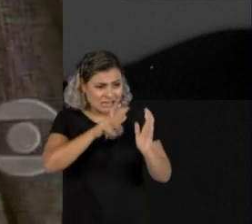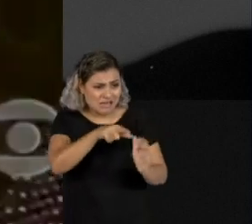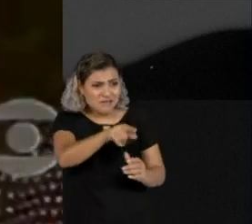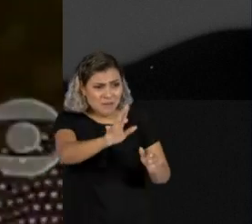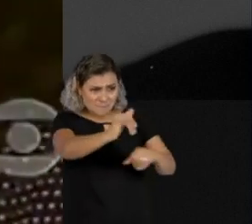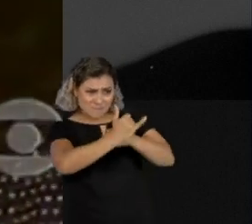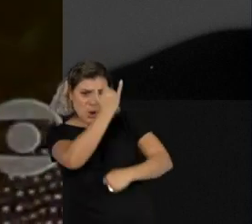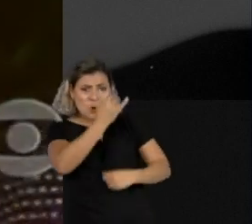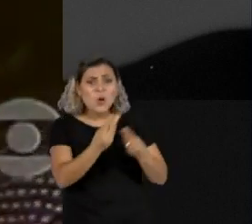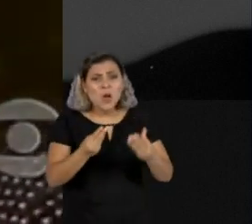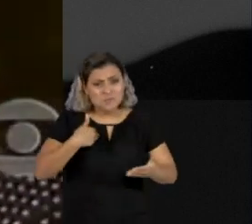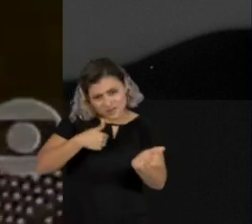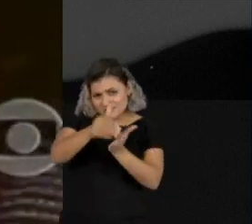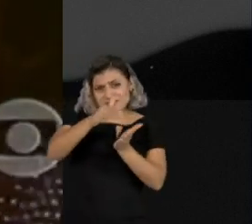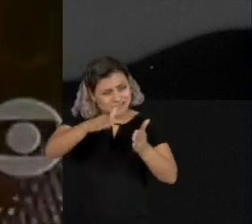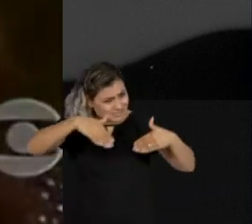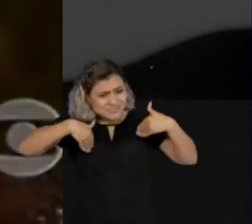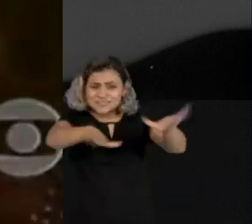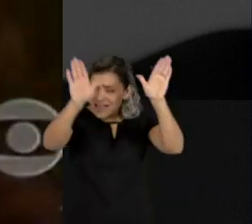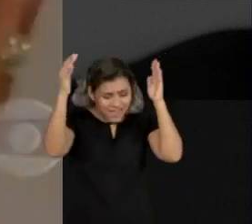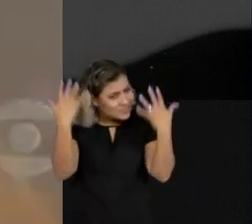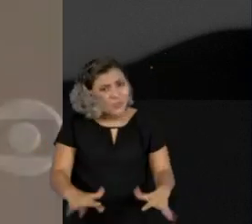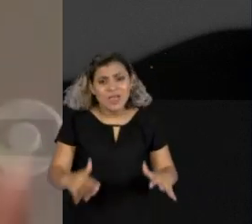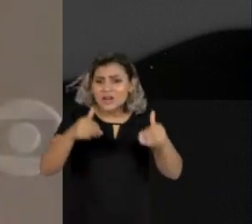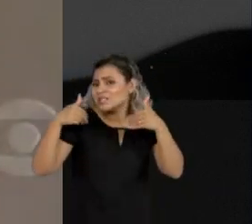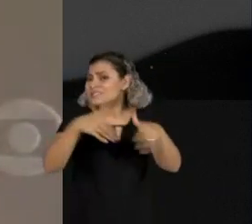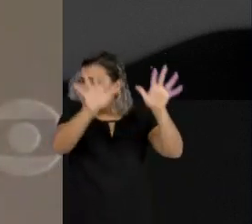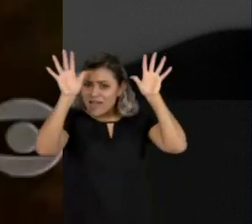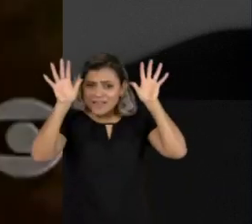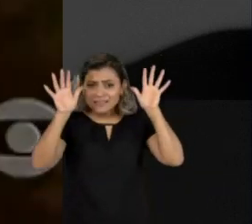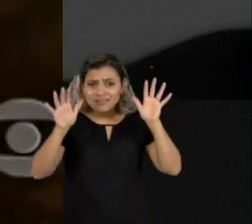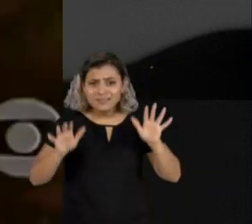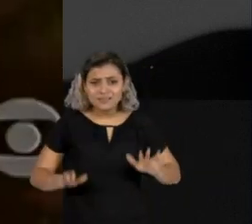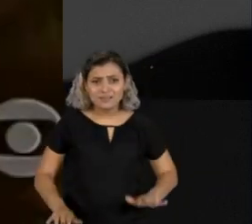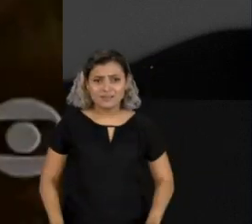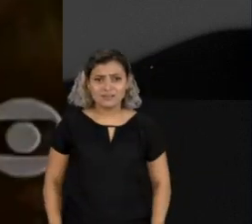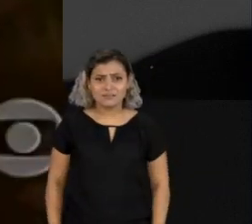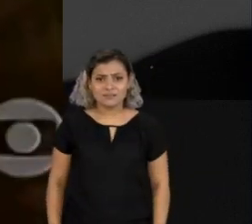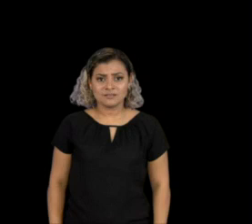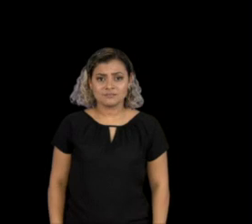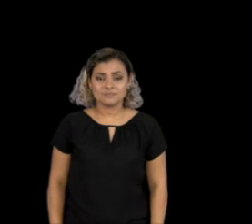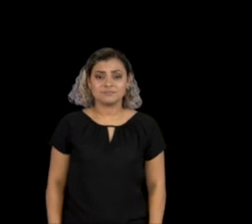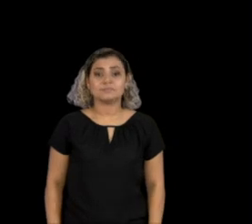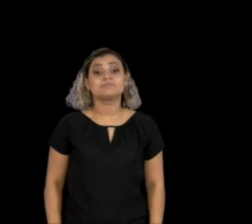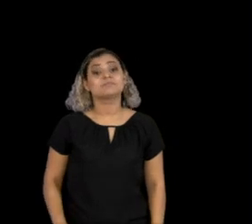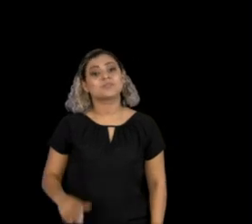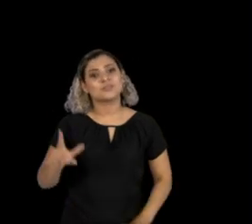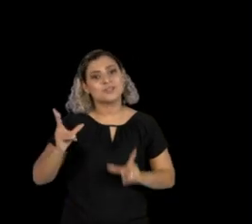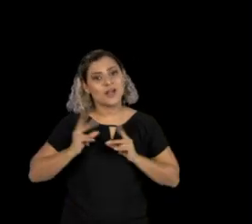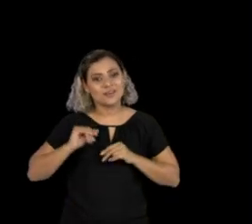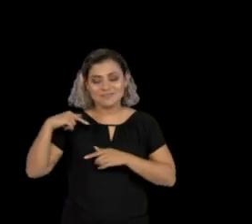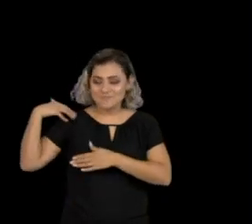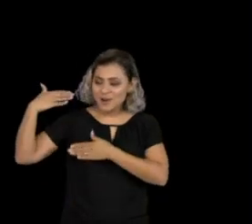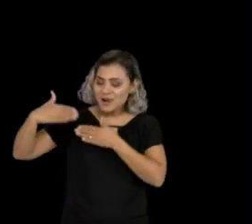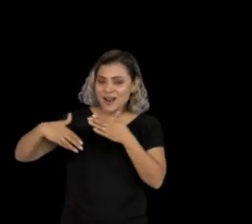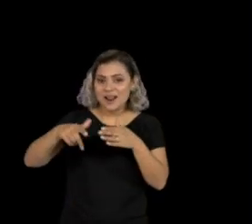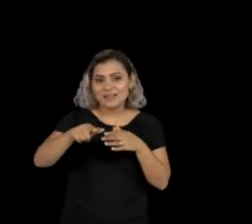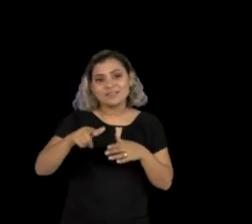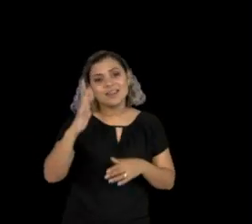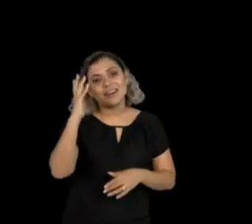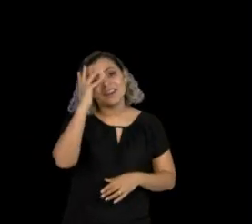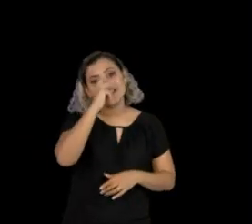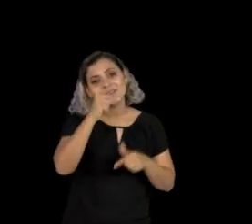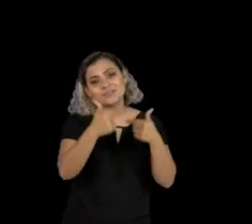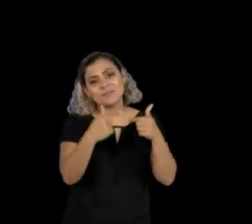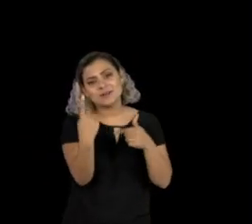cobra pra me morder. Sai da minha vida, criatura, sai da minha casa agora! Claro que você herdou isso tudo, esse jeito lindo